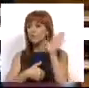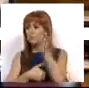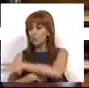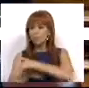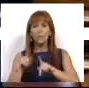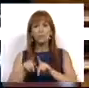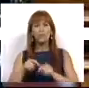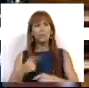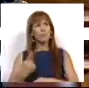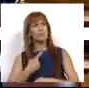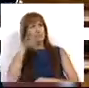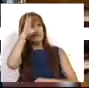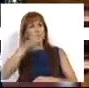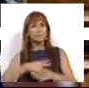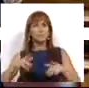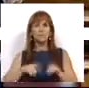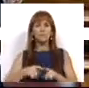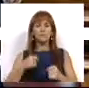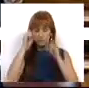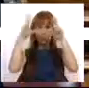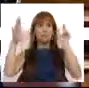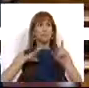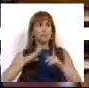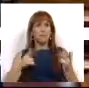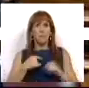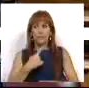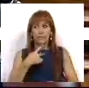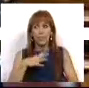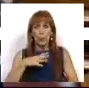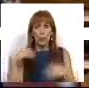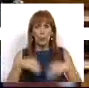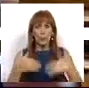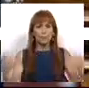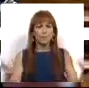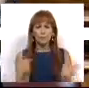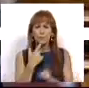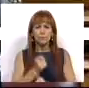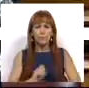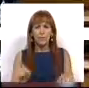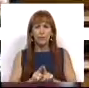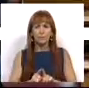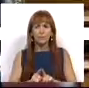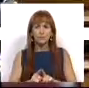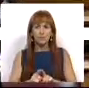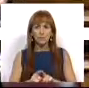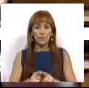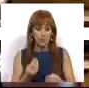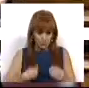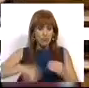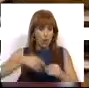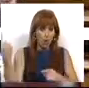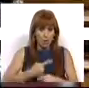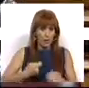que fizesse com que o Governo e a maioria de repente acordassem e percebessem que não podiam deixar de